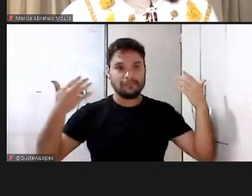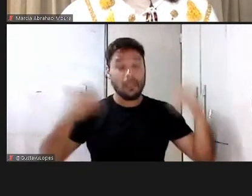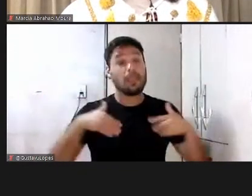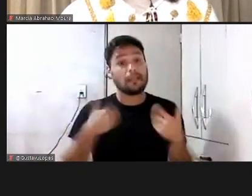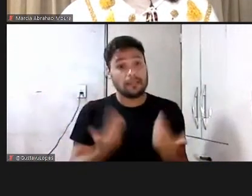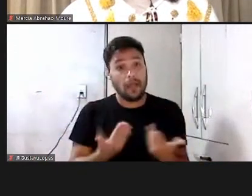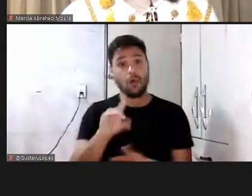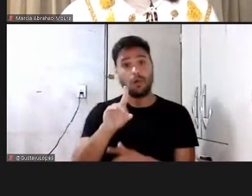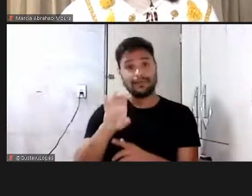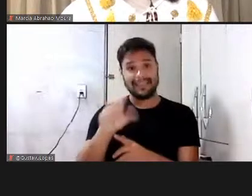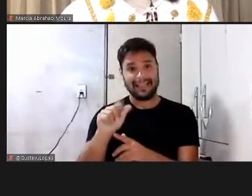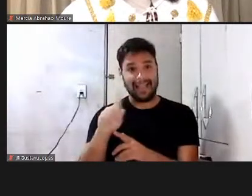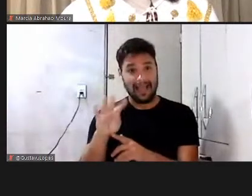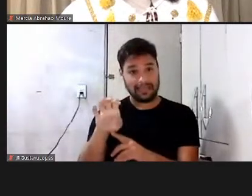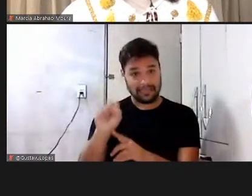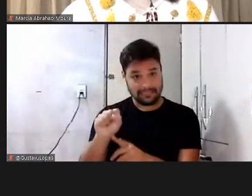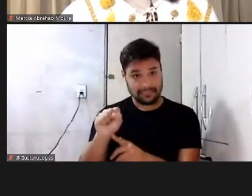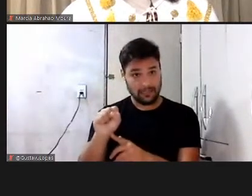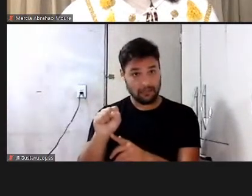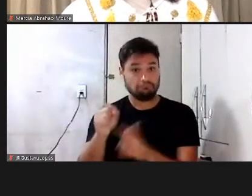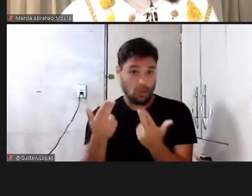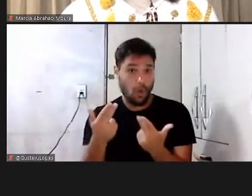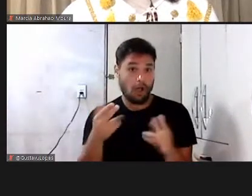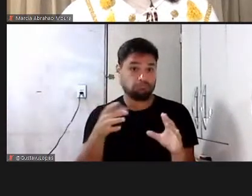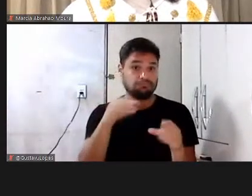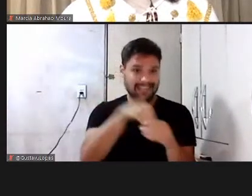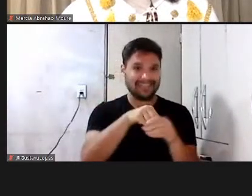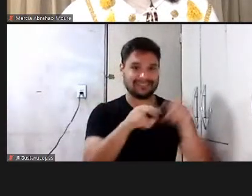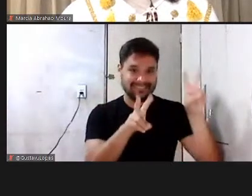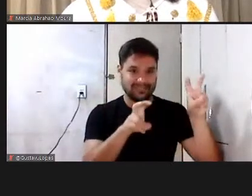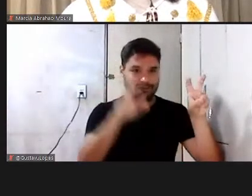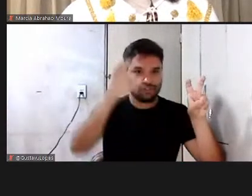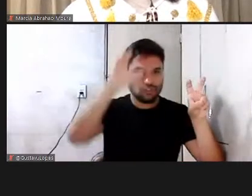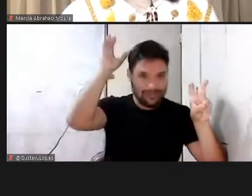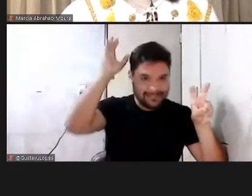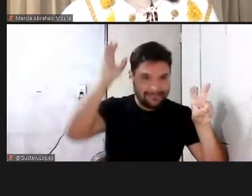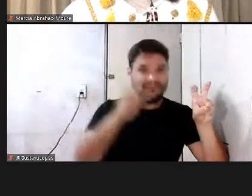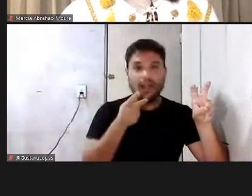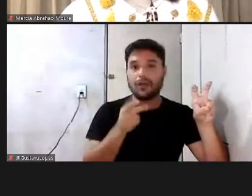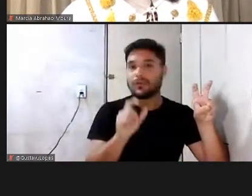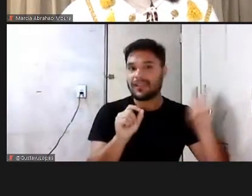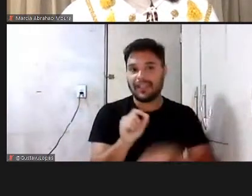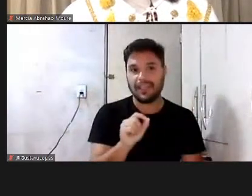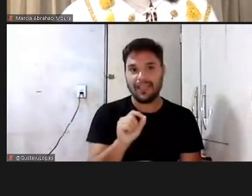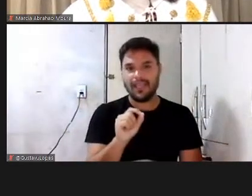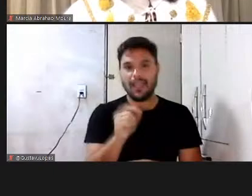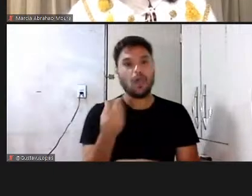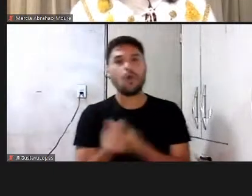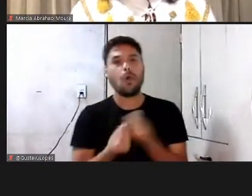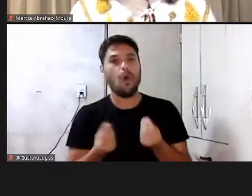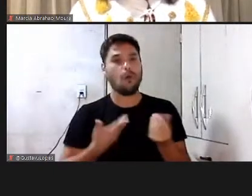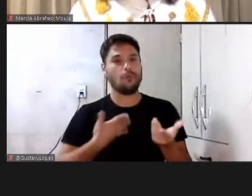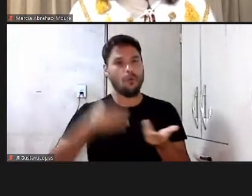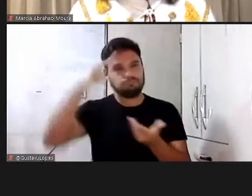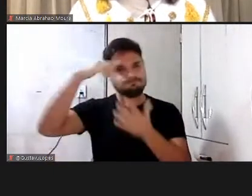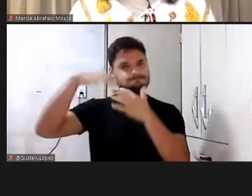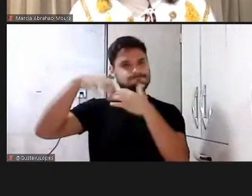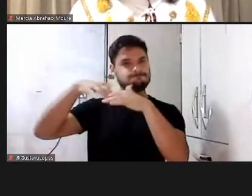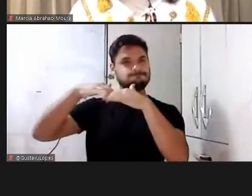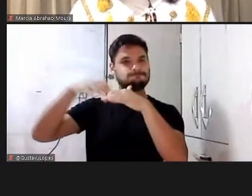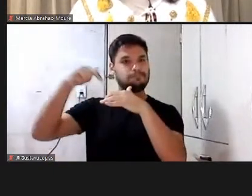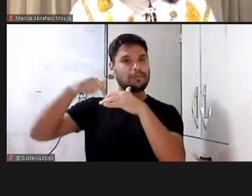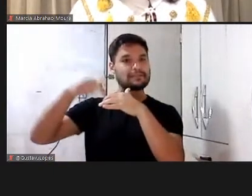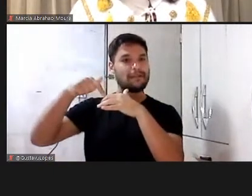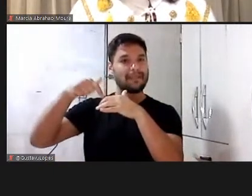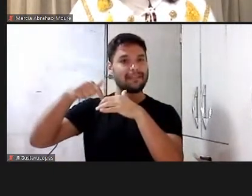Descartes, citado por Chomsky na mesma obra, observa que os produtos das atividades introspectivas do pensamento são adequados